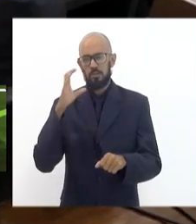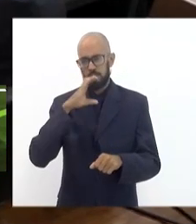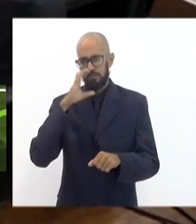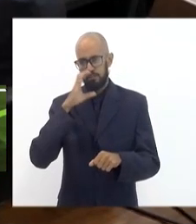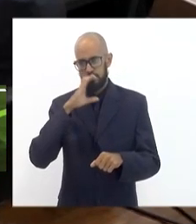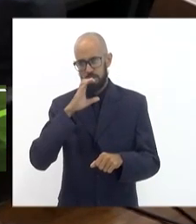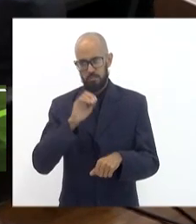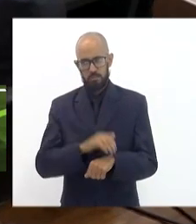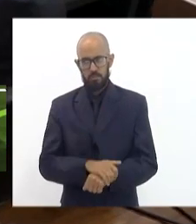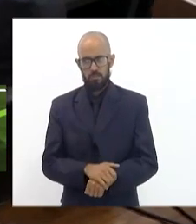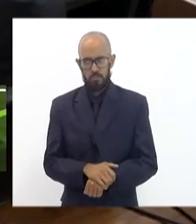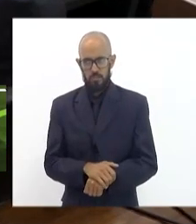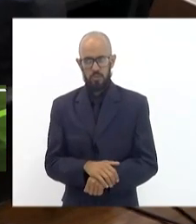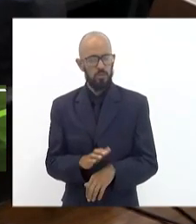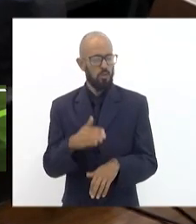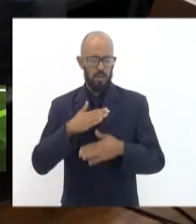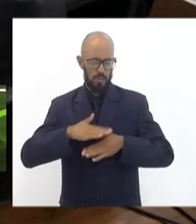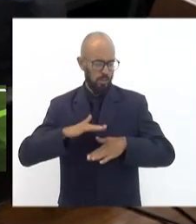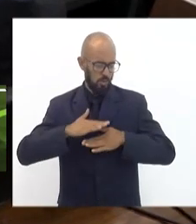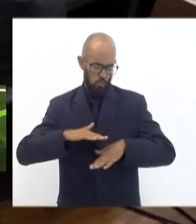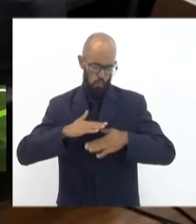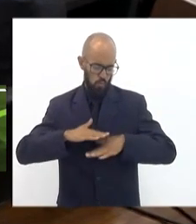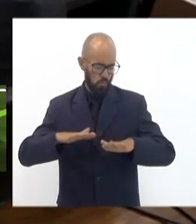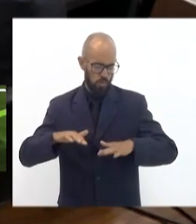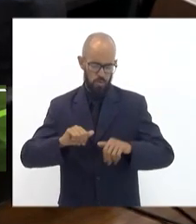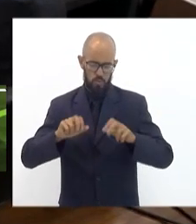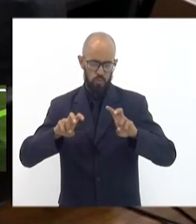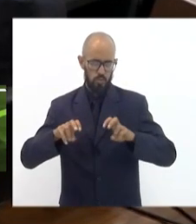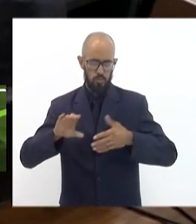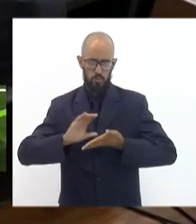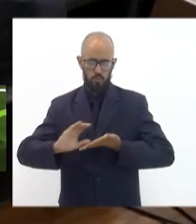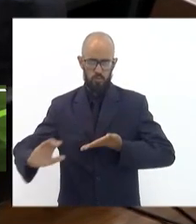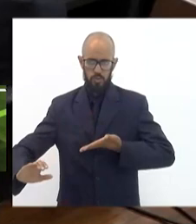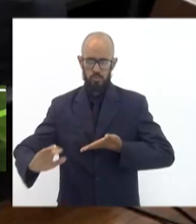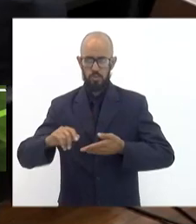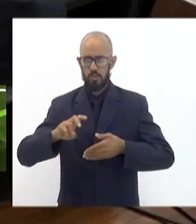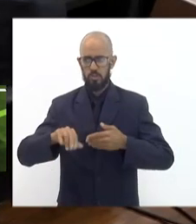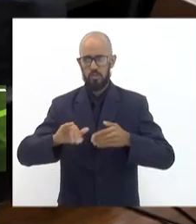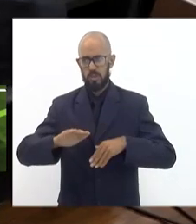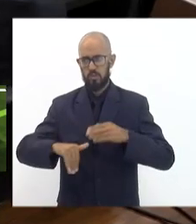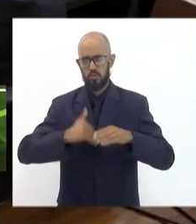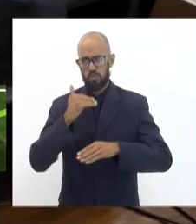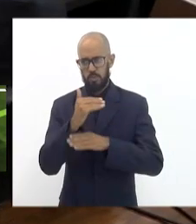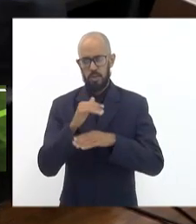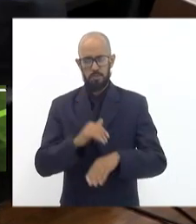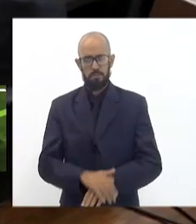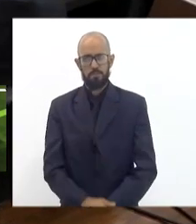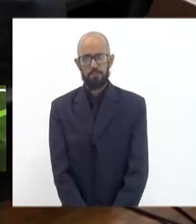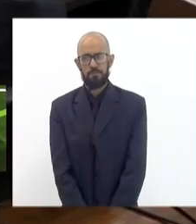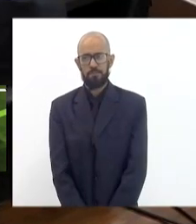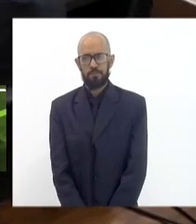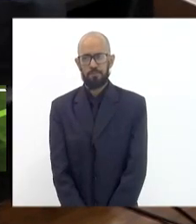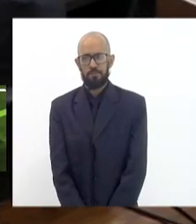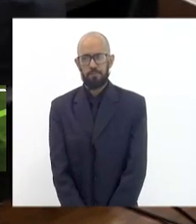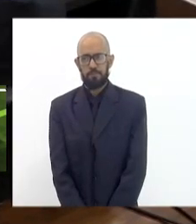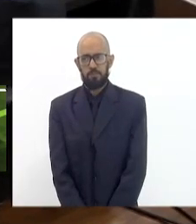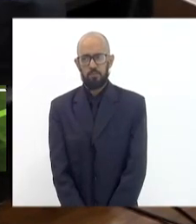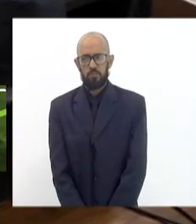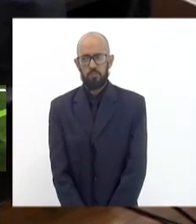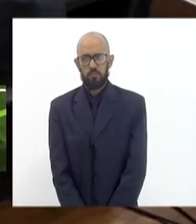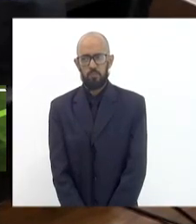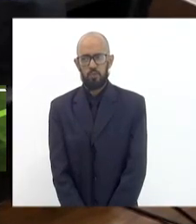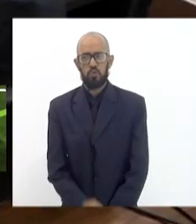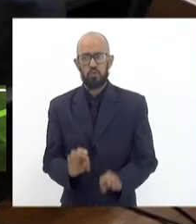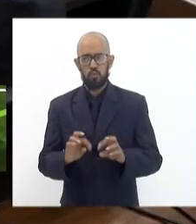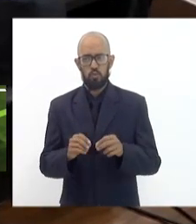então está absolutamente tranquilo em relação o investimento do fundo que lavam superar em muito parece porque nós programamos no